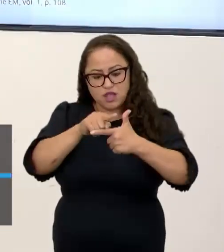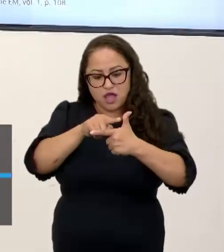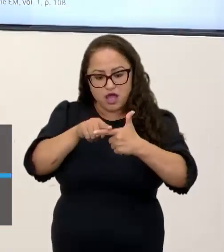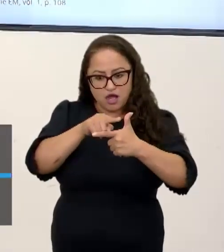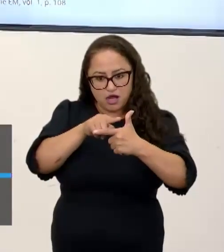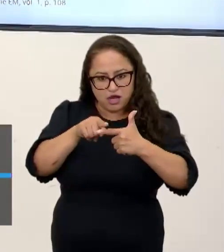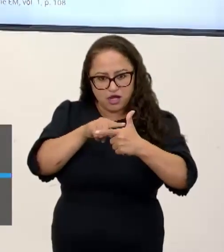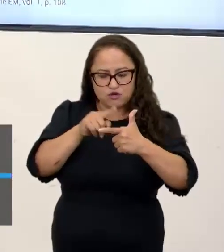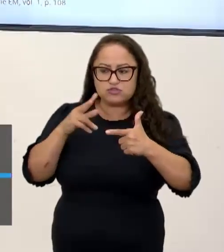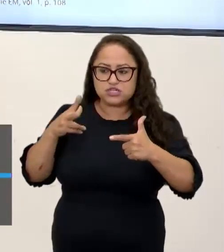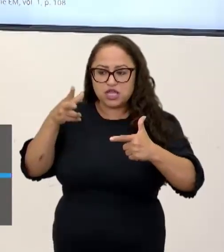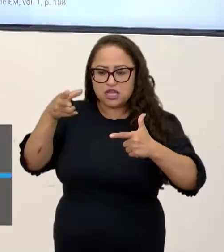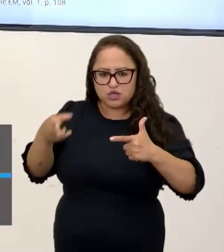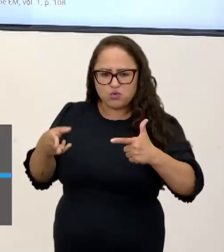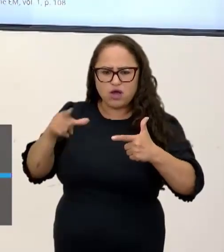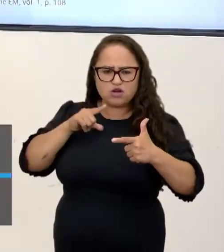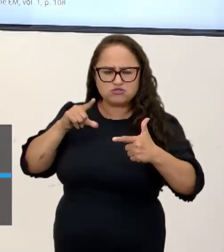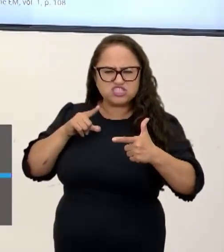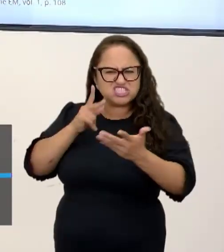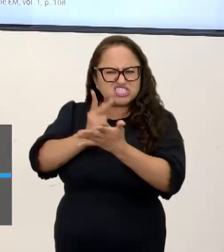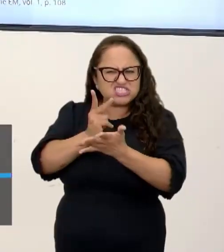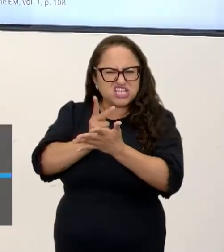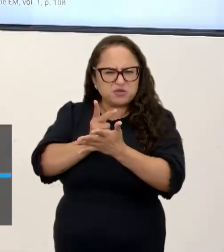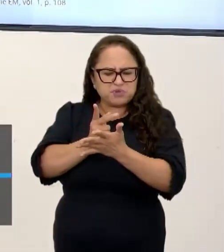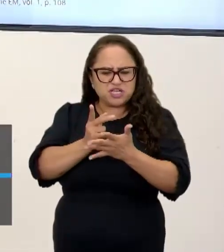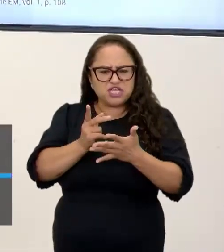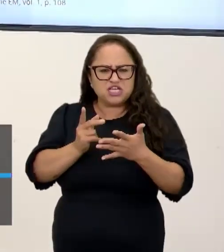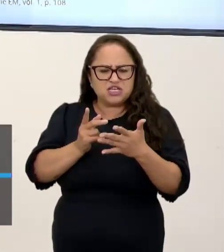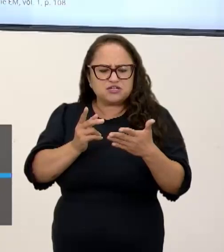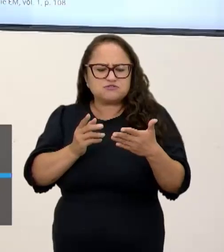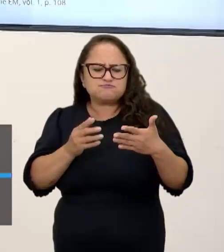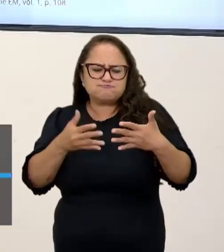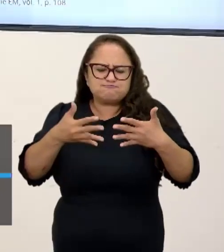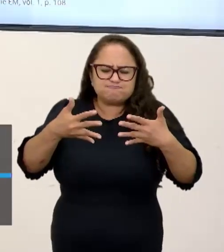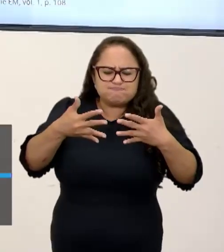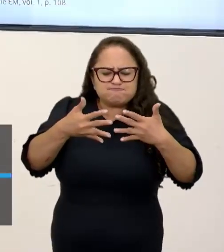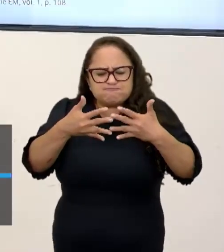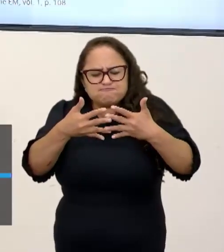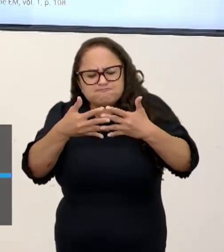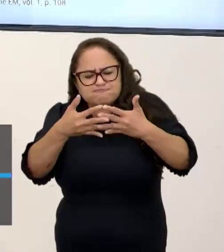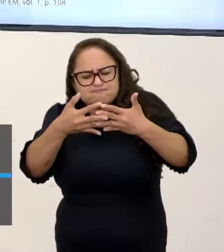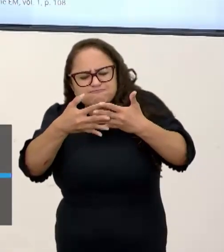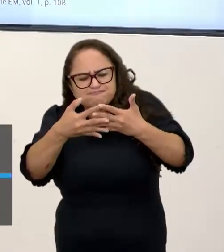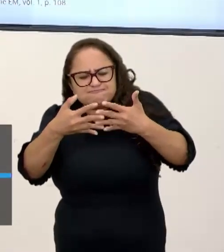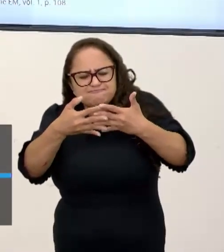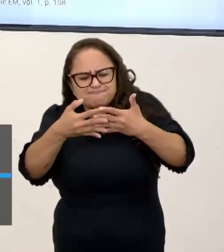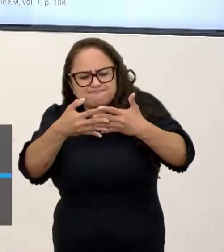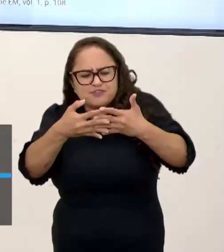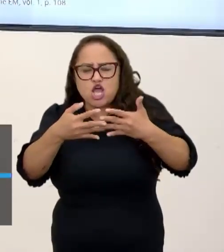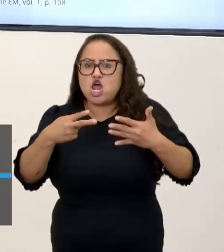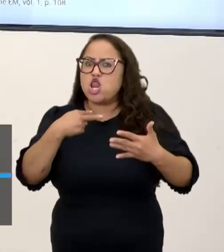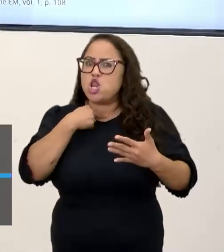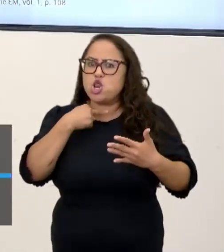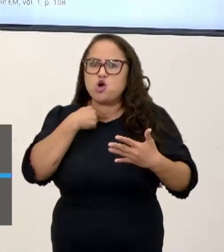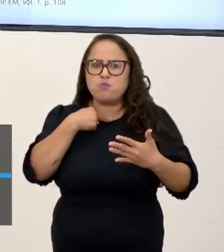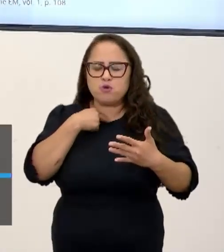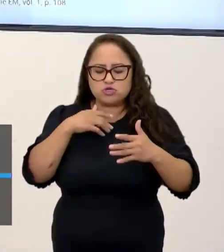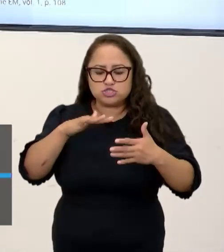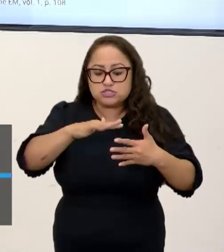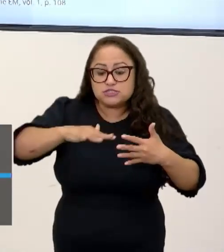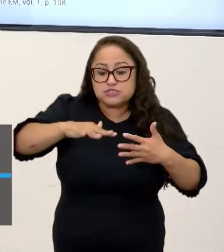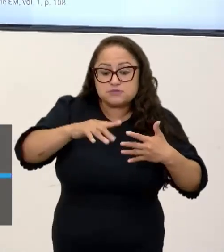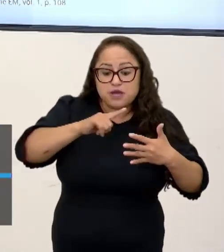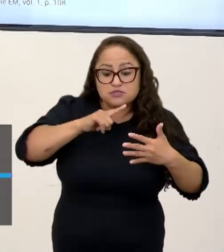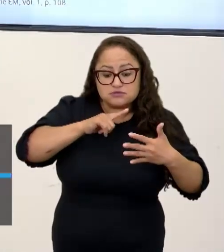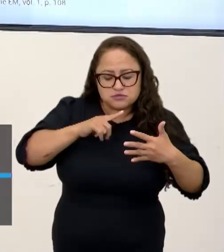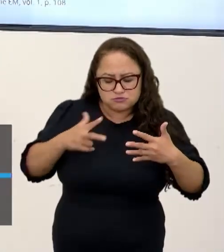mesma medida, encaixar uma figurinha grudadinha na outra, sem colocar uma figura sobre a outra, sem sobrar espaço. Encaixar direitinho. Para